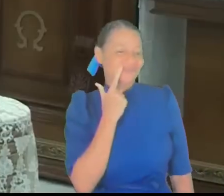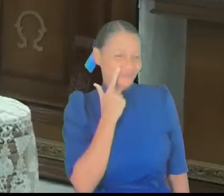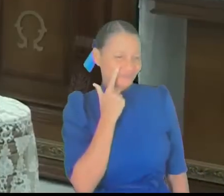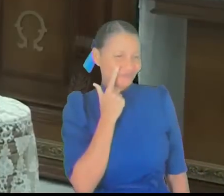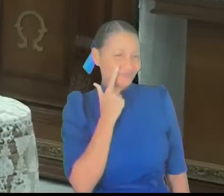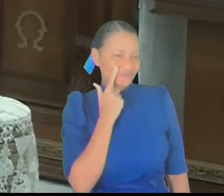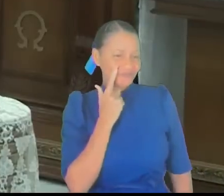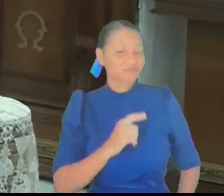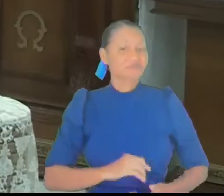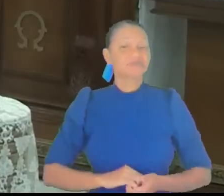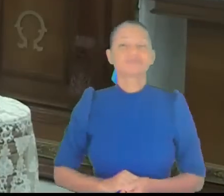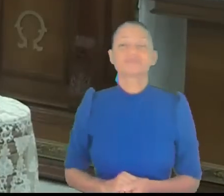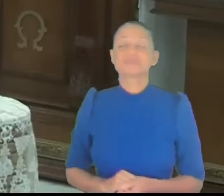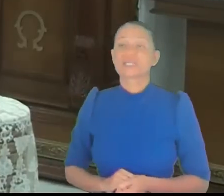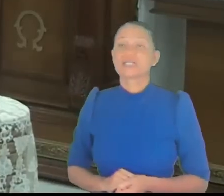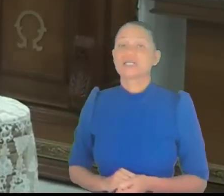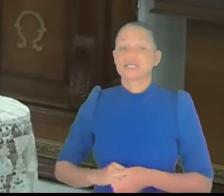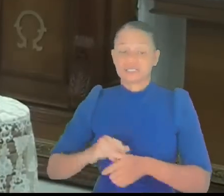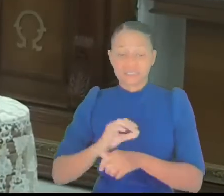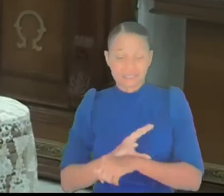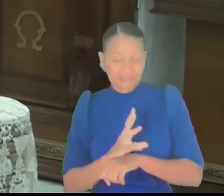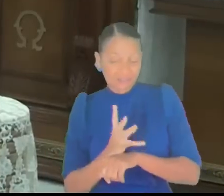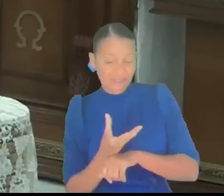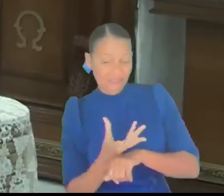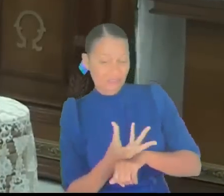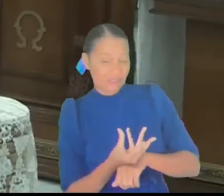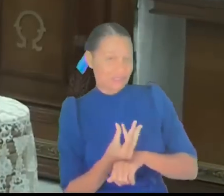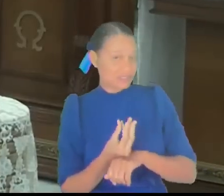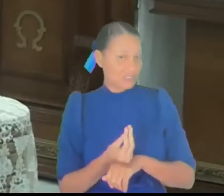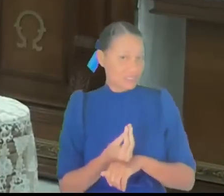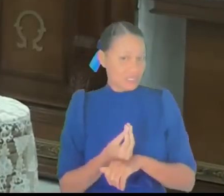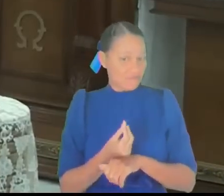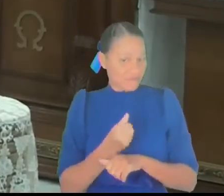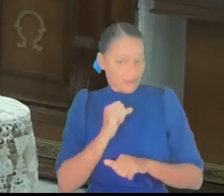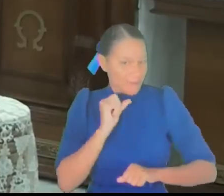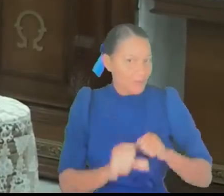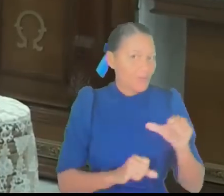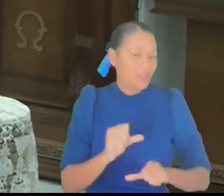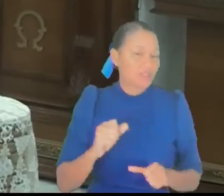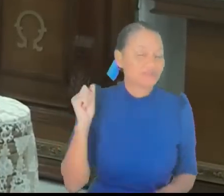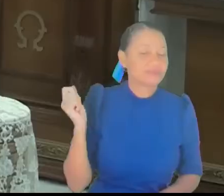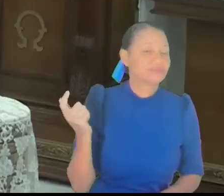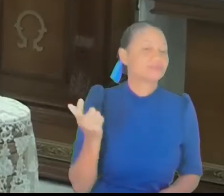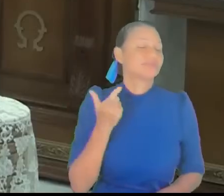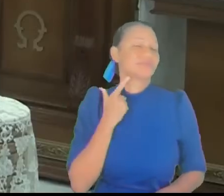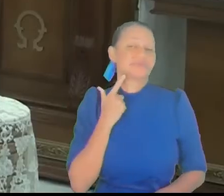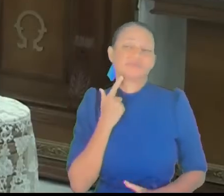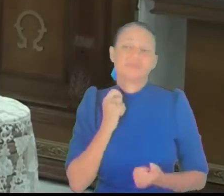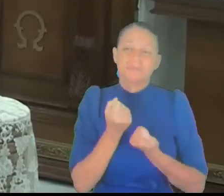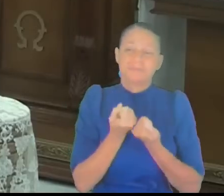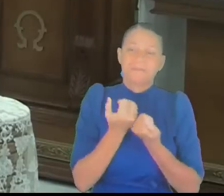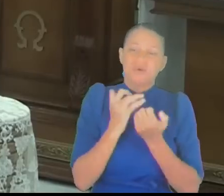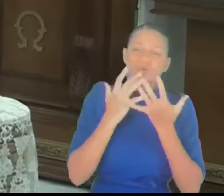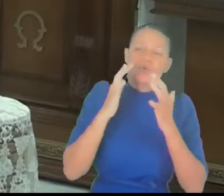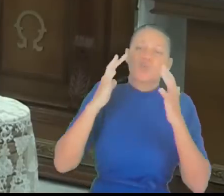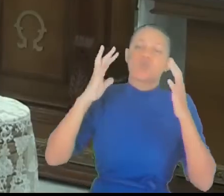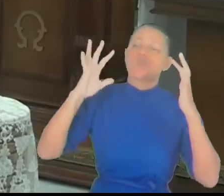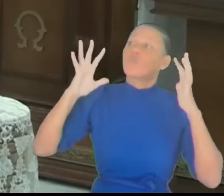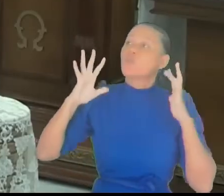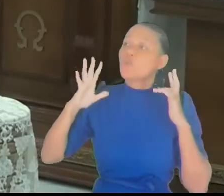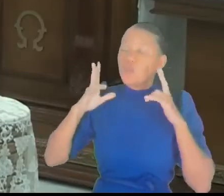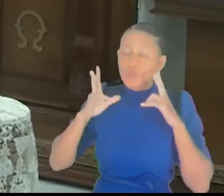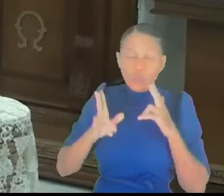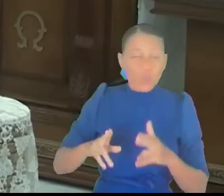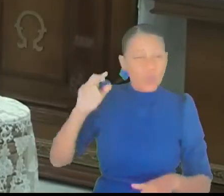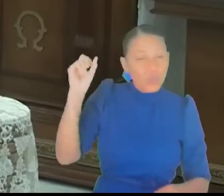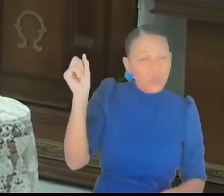Quando é que a igreja vai ficar como? Ela não vai virar sol. Ela vai ficar brilhando como o sol. Quer dizer, ela vai